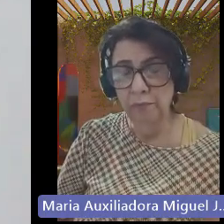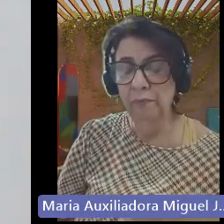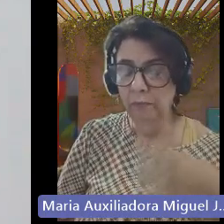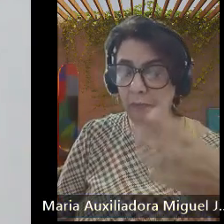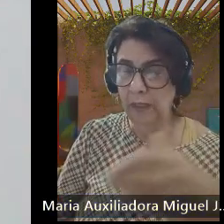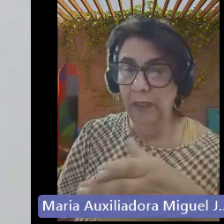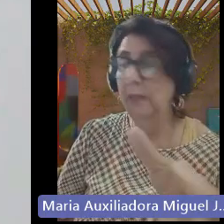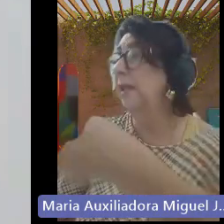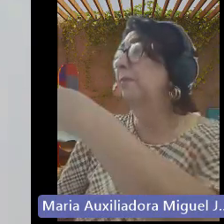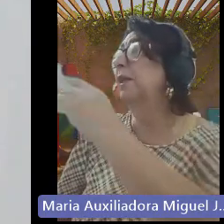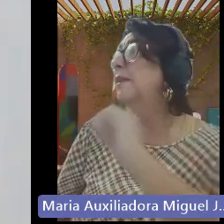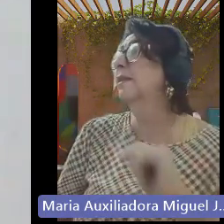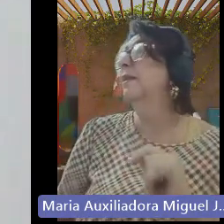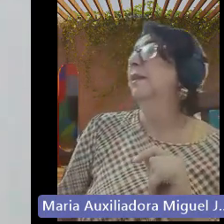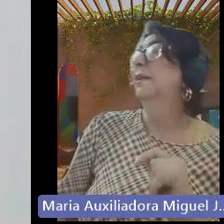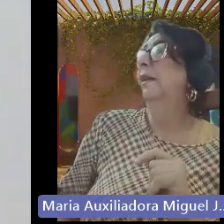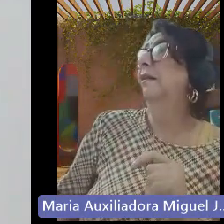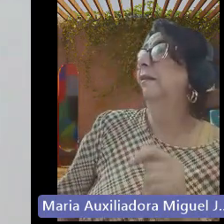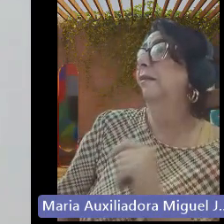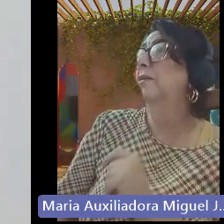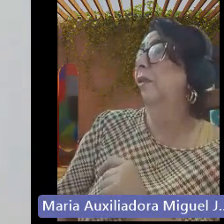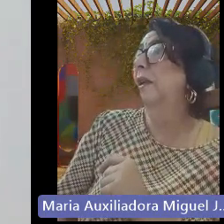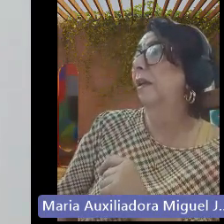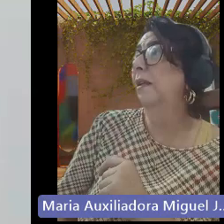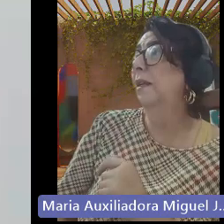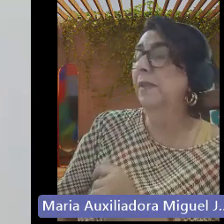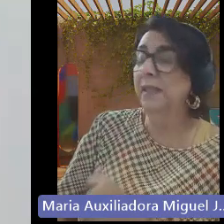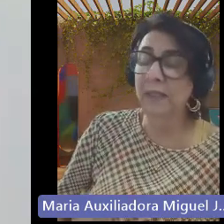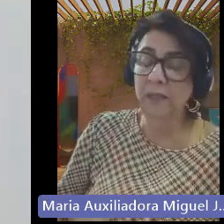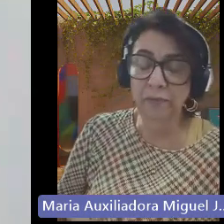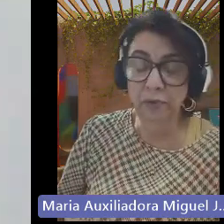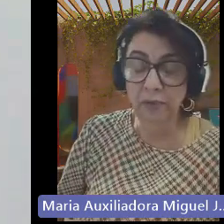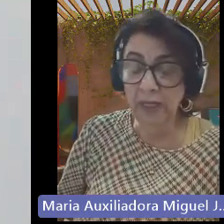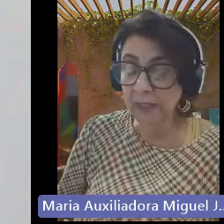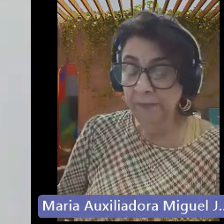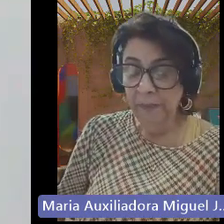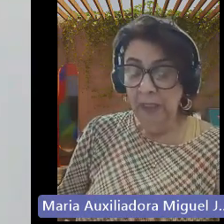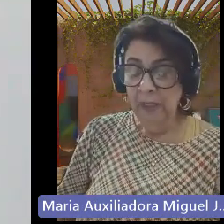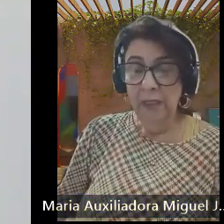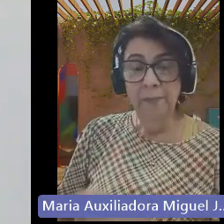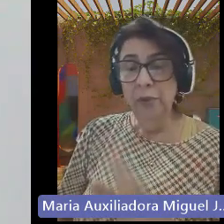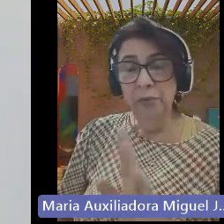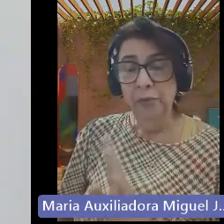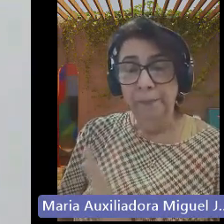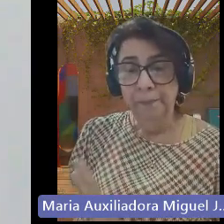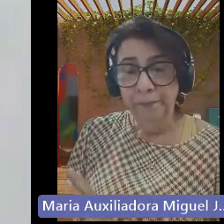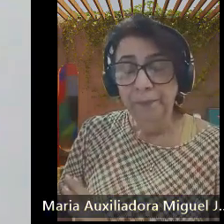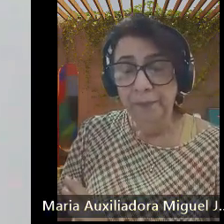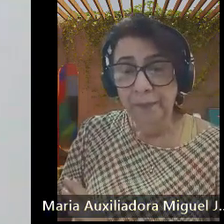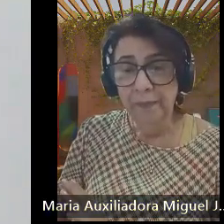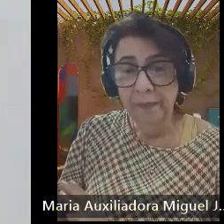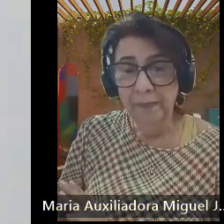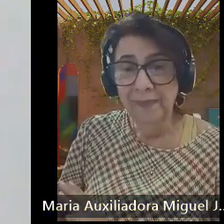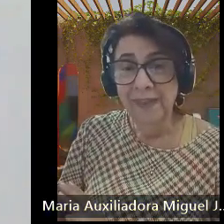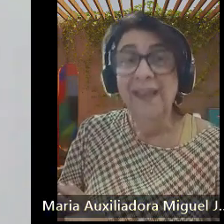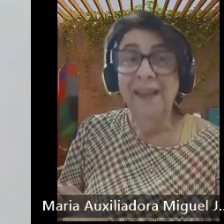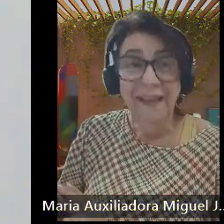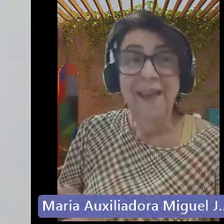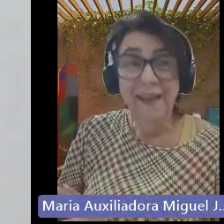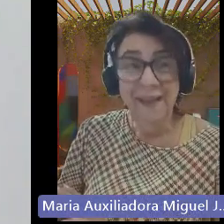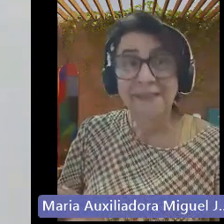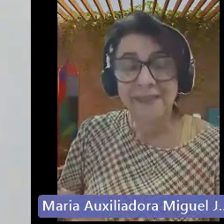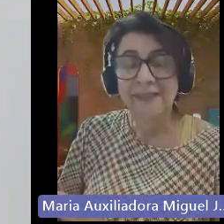curso Libras, né, Libras e língua Porque esse portuguesa. é o primeiro curso, né, desse tema, né? É algo